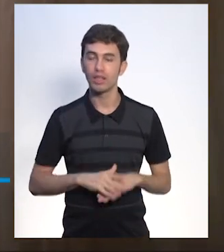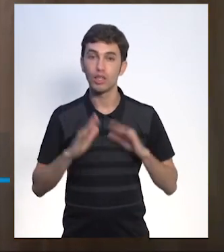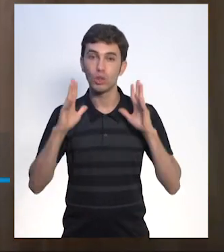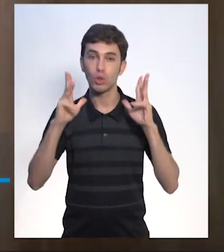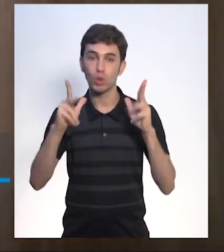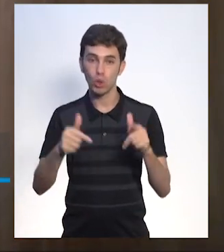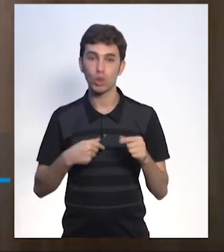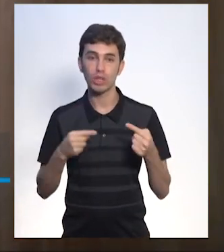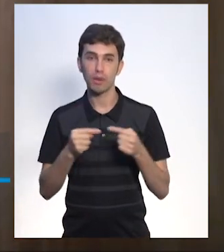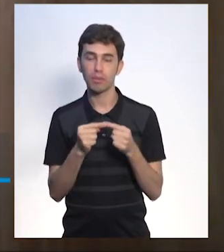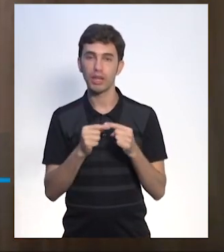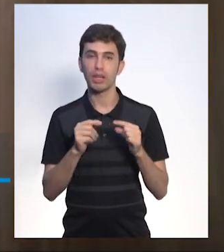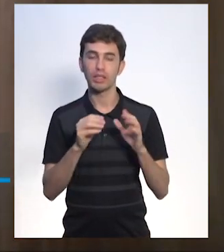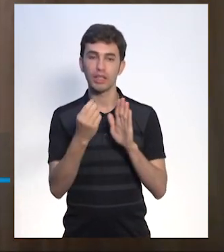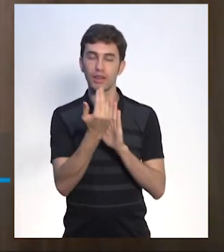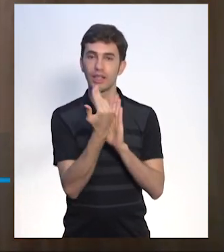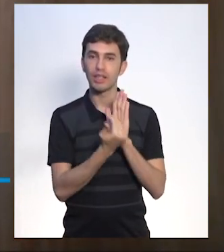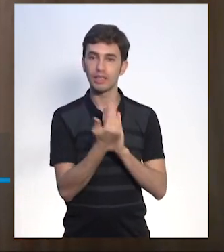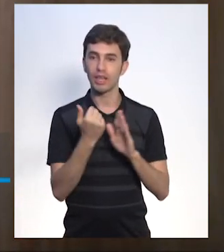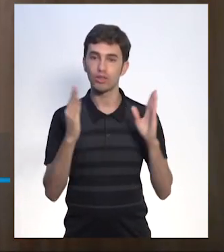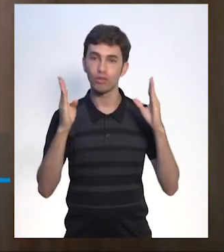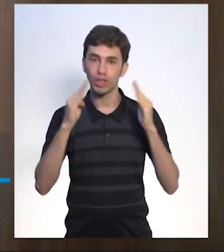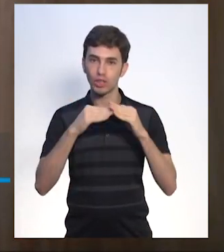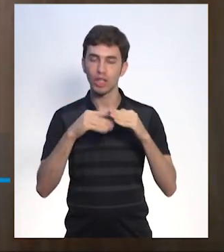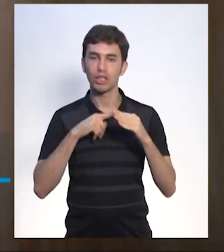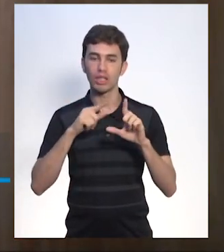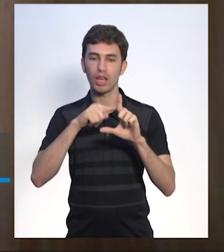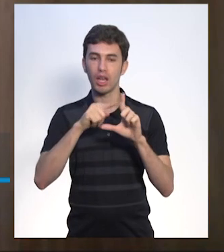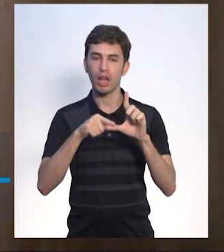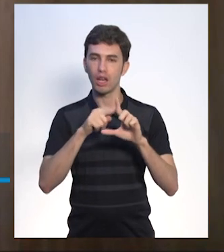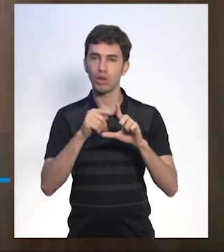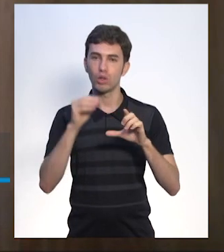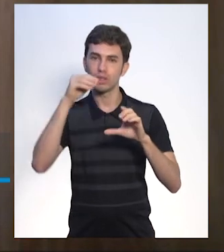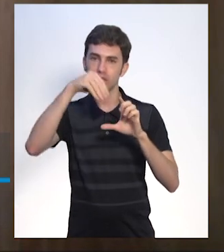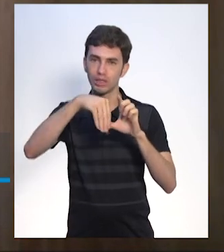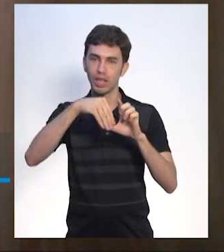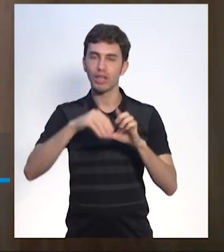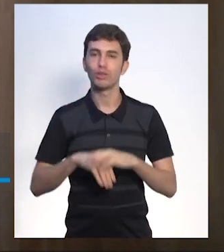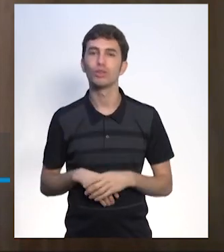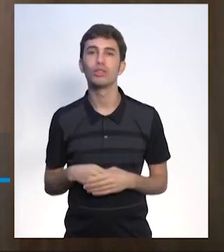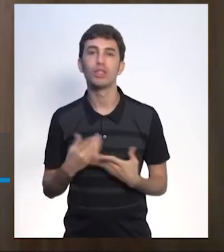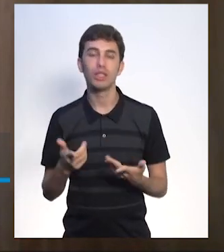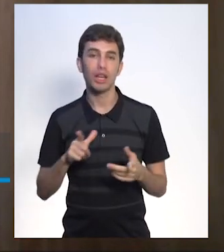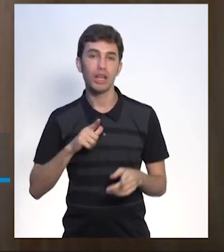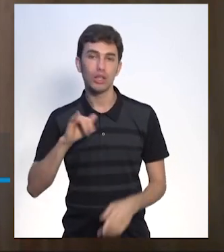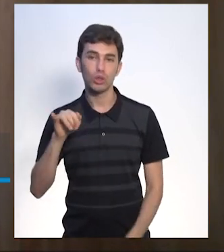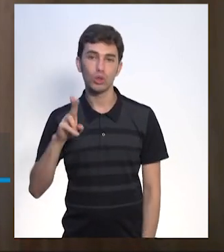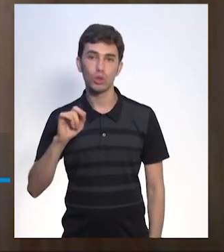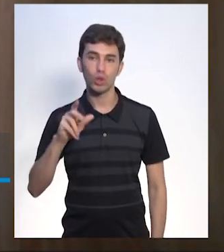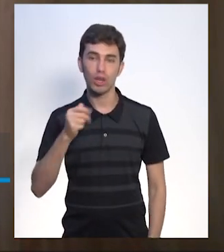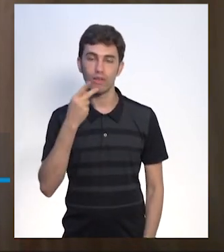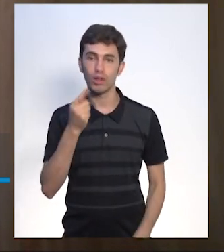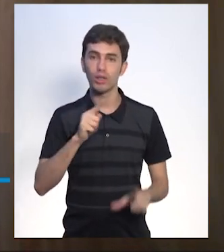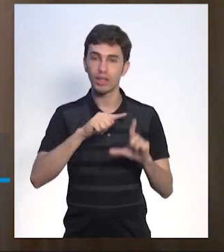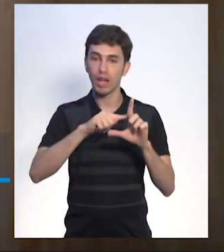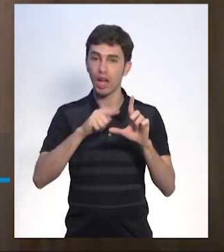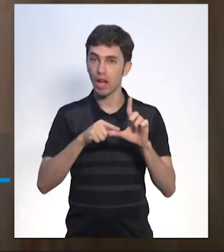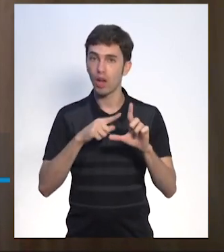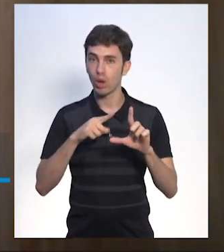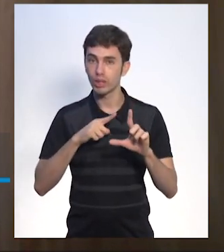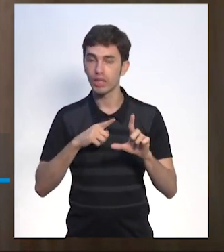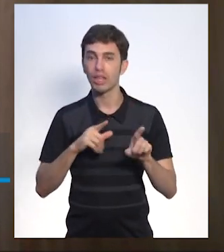são formas fechadas e têm ângulos internos. A Júlia, ela disse que possuem ângulos